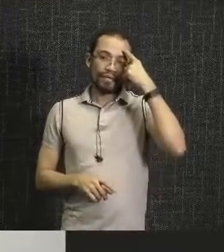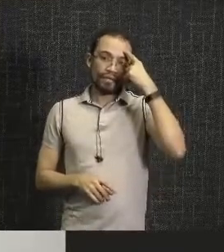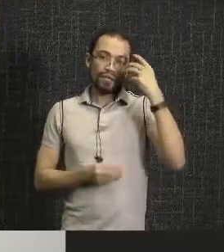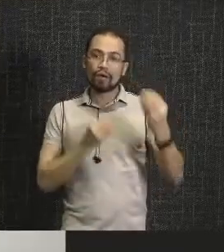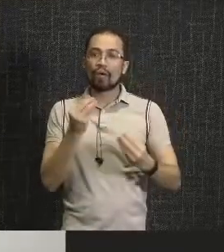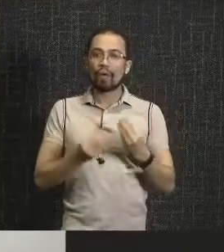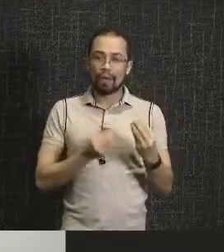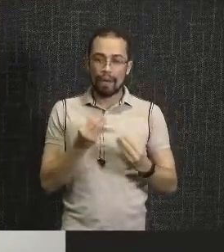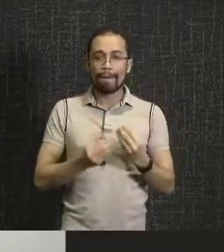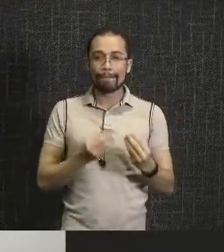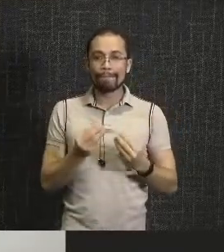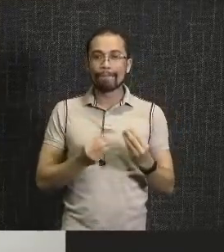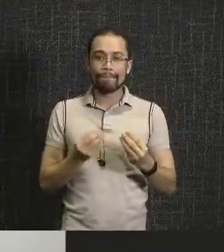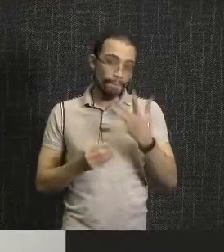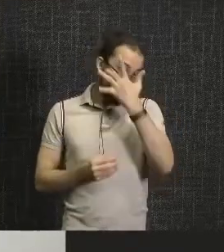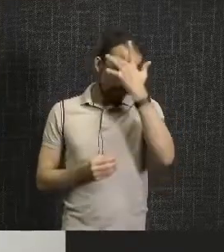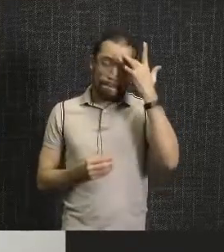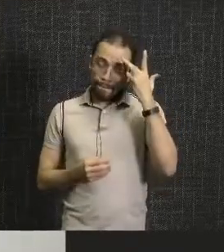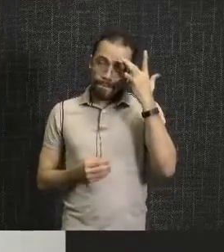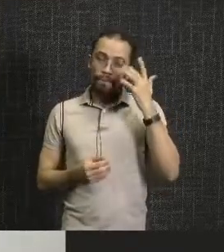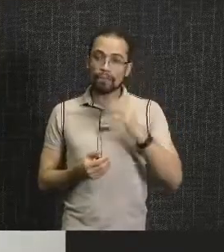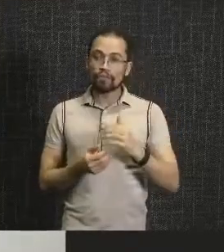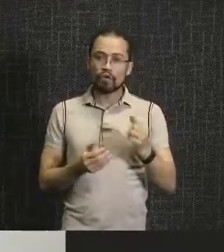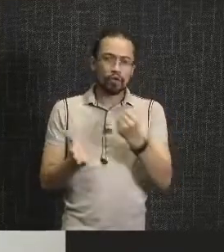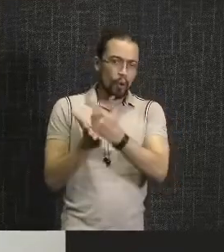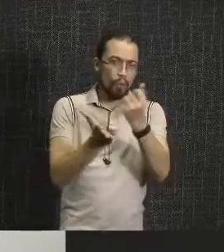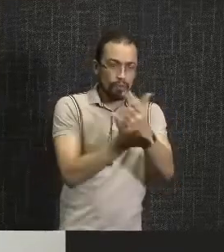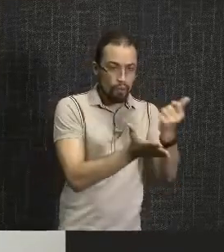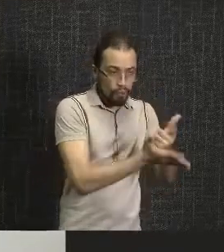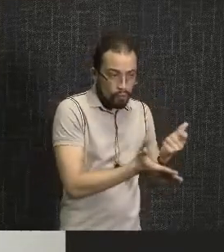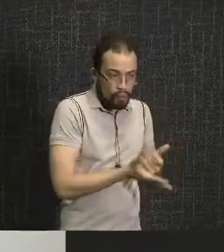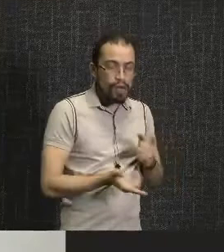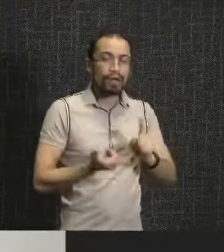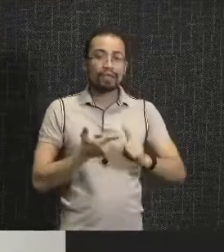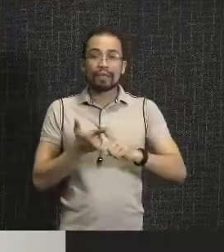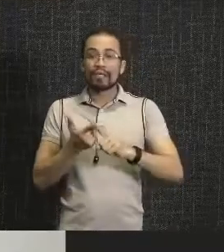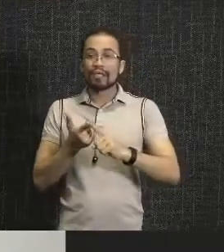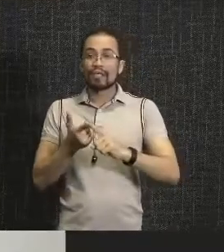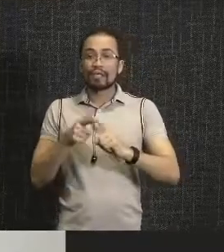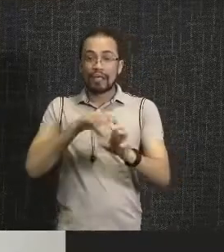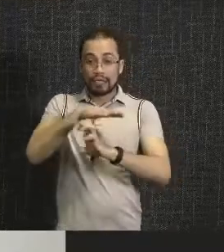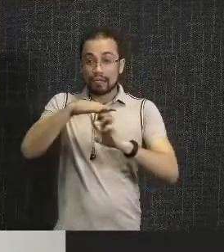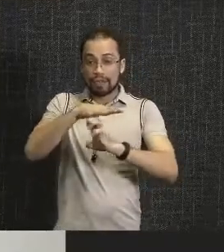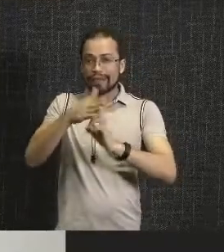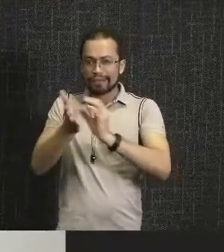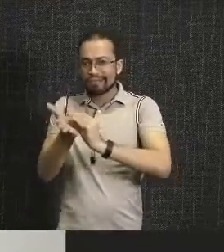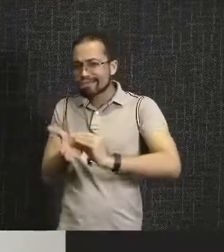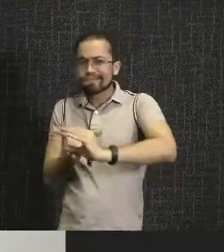das pessoas consumirem, das empresas investirem,